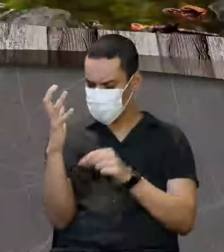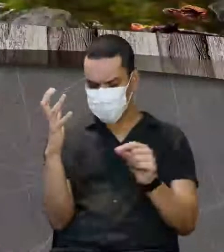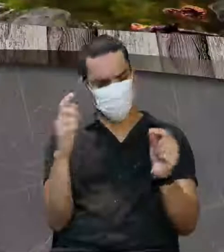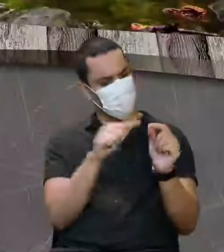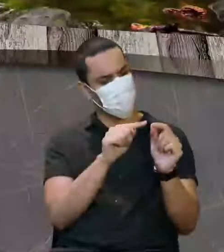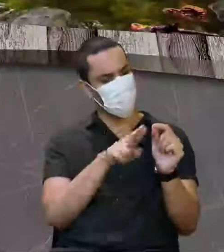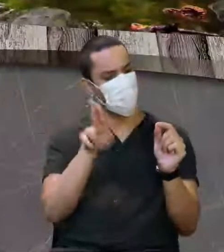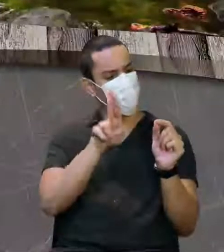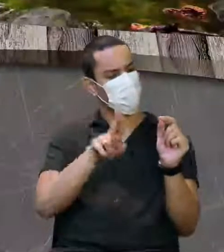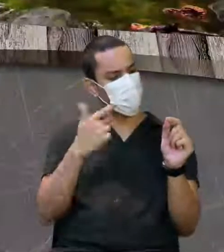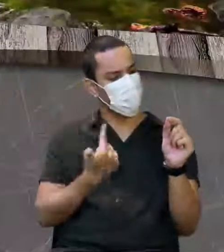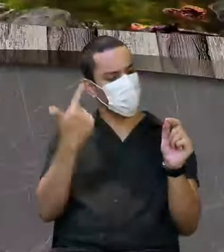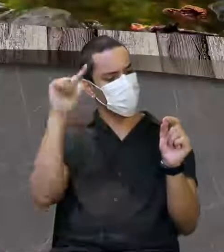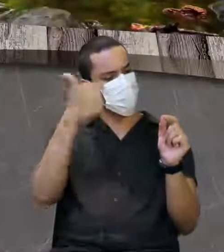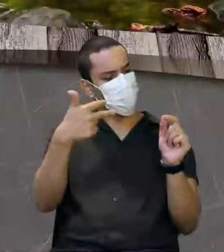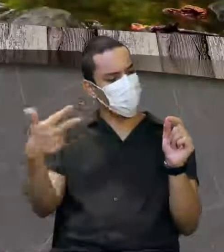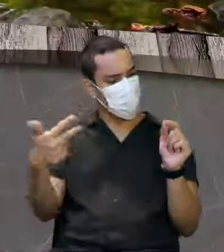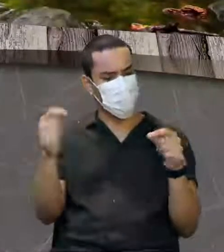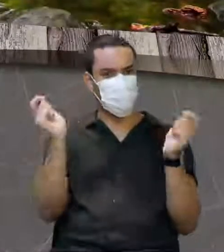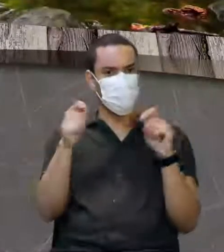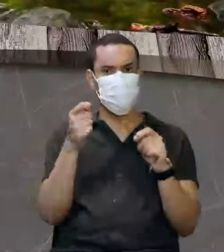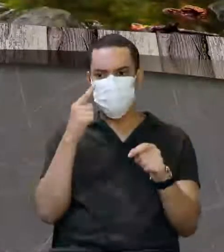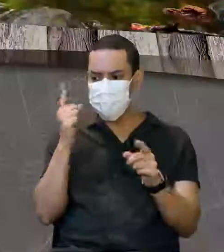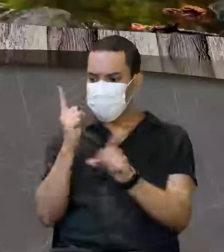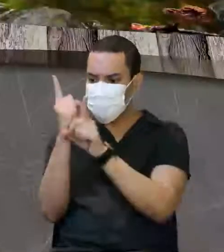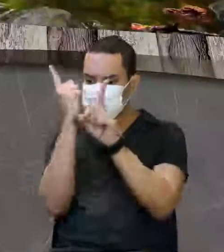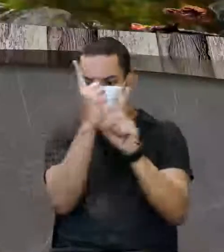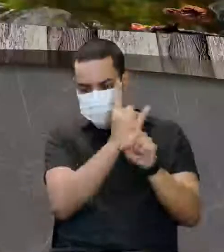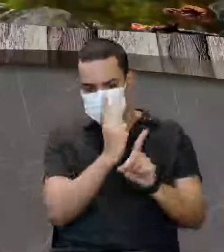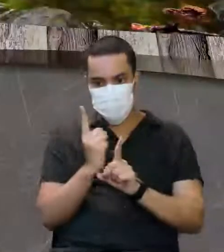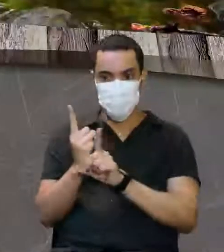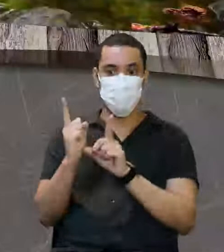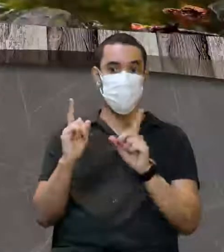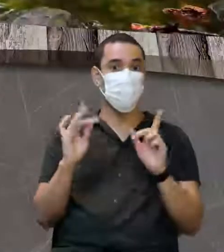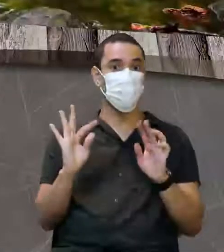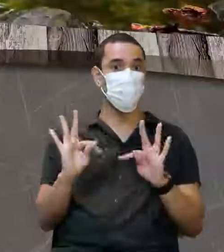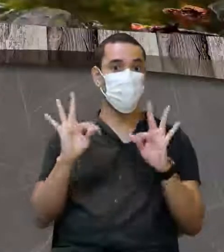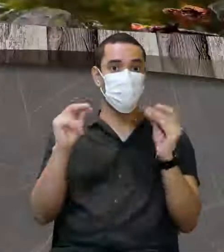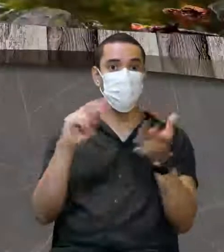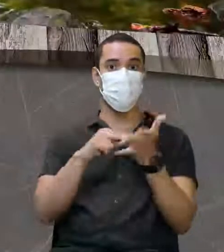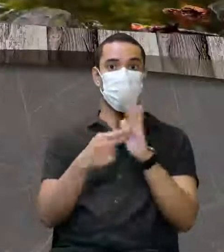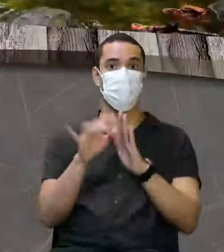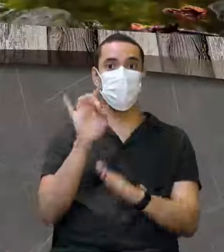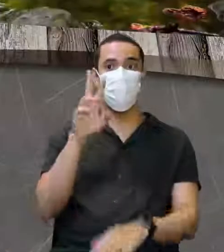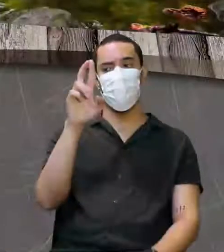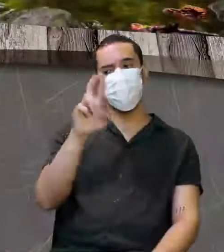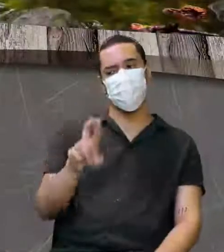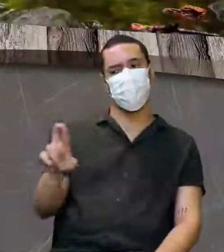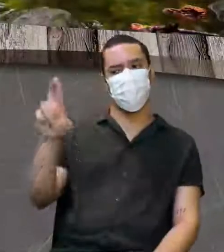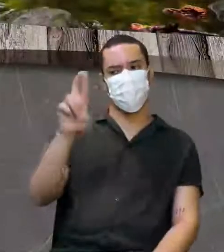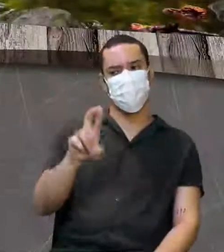em algum recurso aí, tá bom? Isso tudo em observações, tá bom? Mas vamos